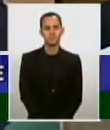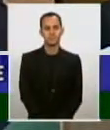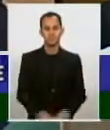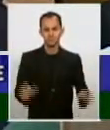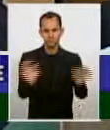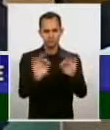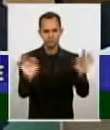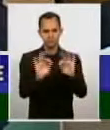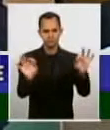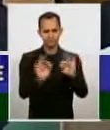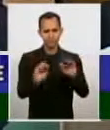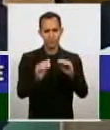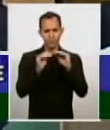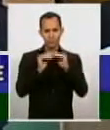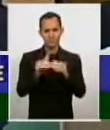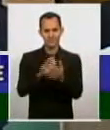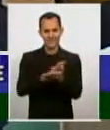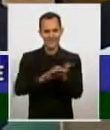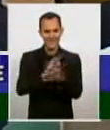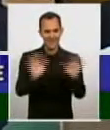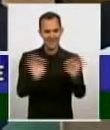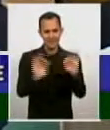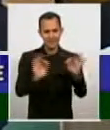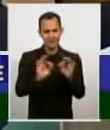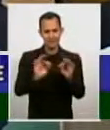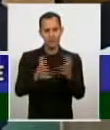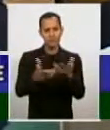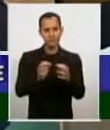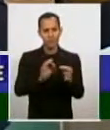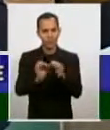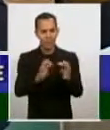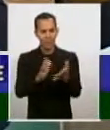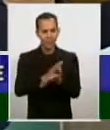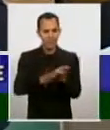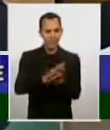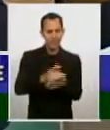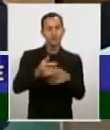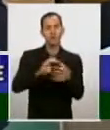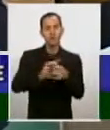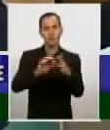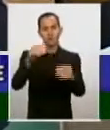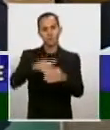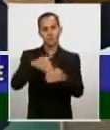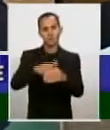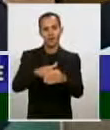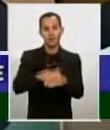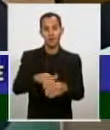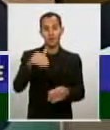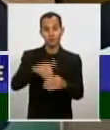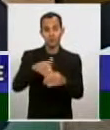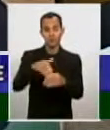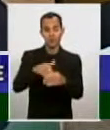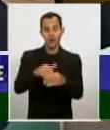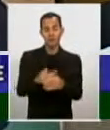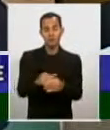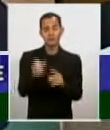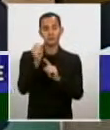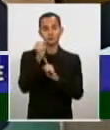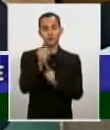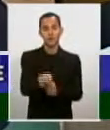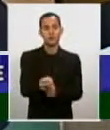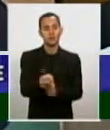Não havendo nenhuma manifestação, nenhuma retificação, eu coloco em votação. A votação é